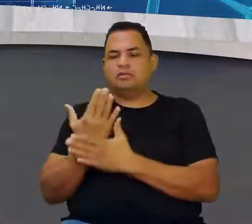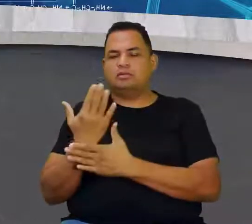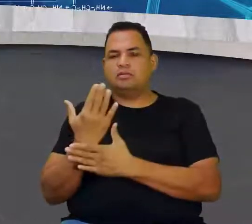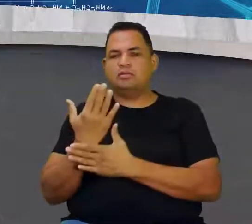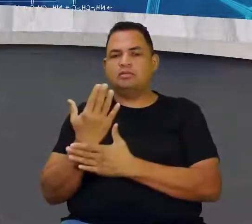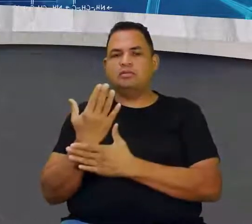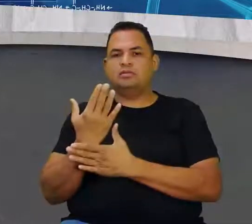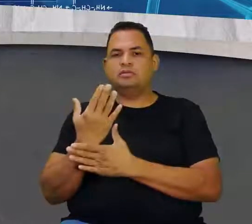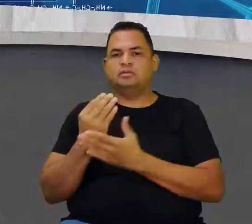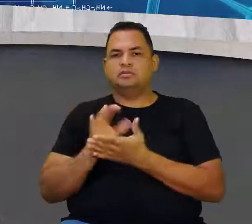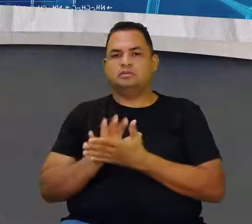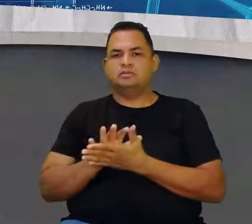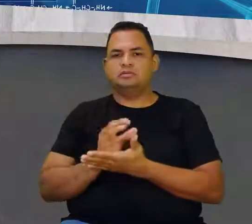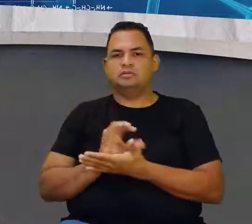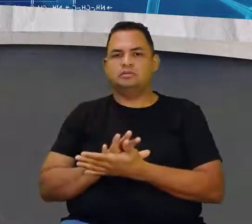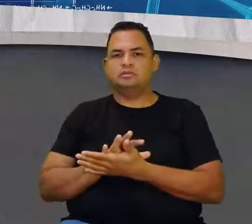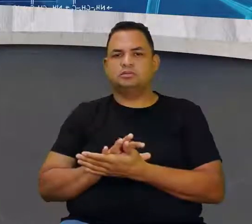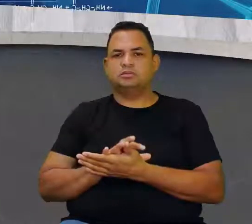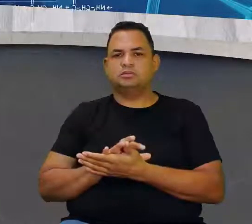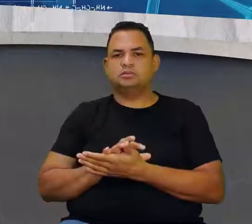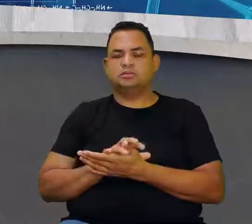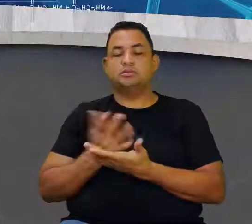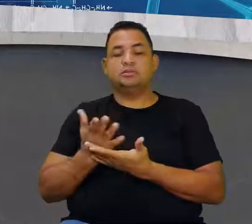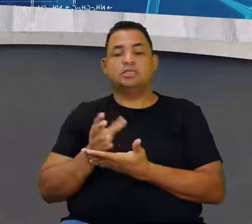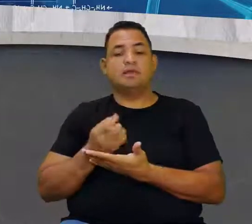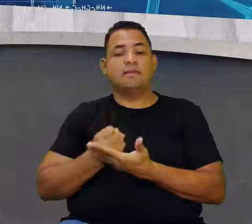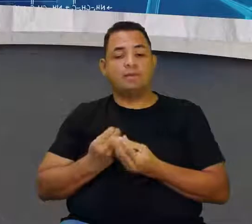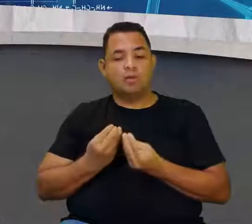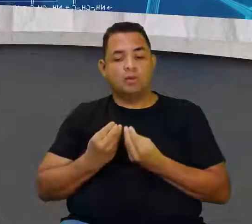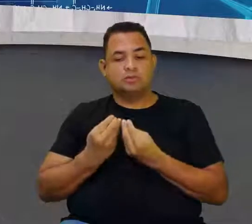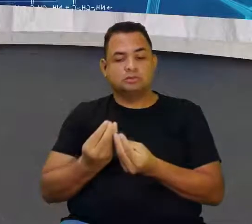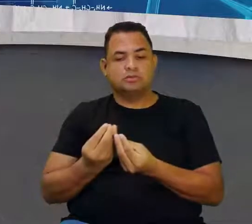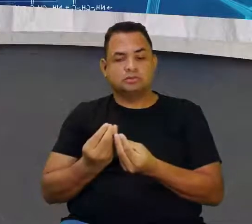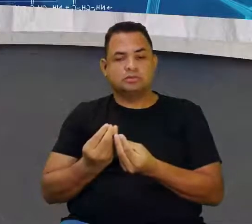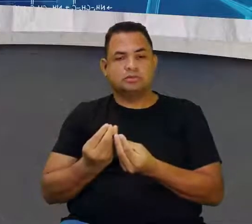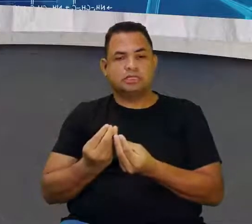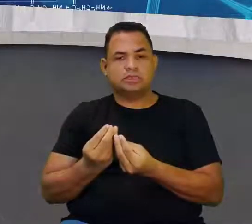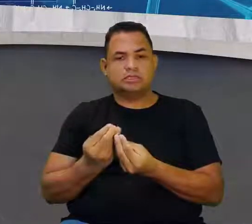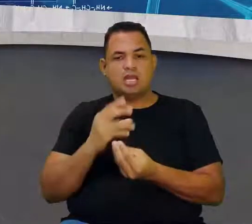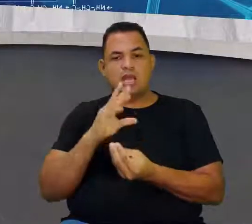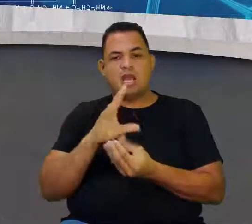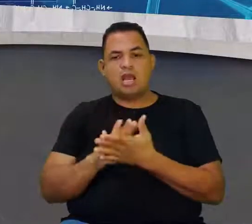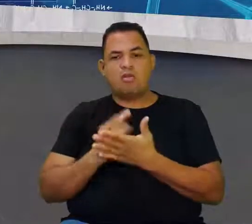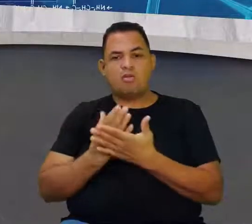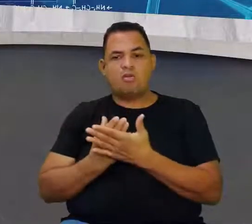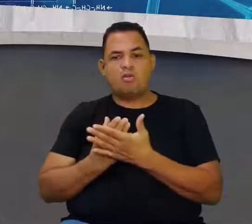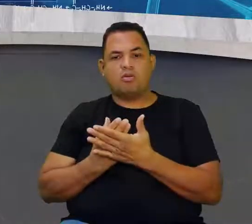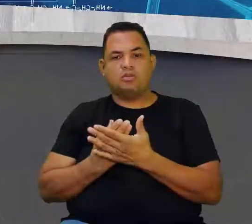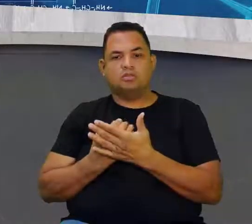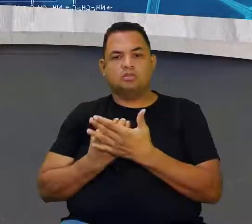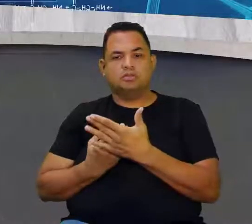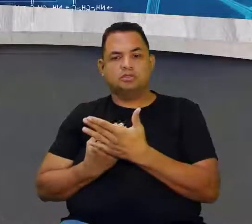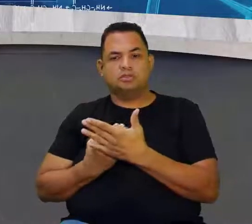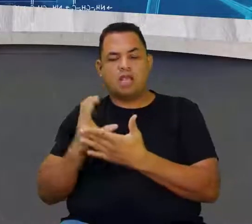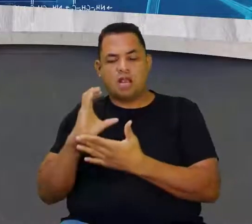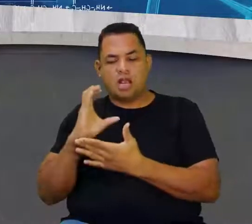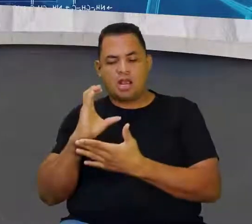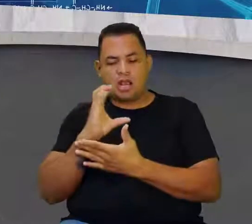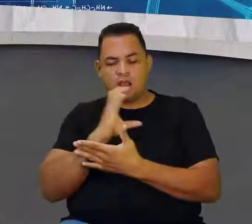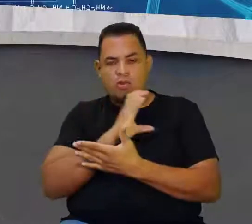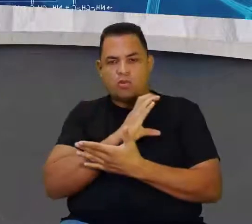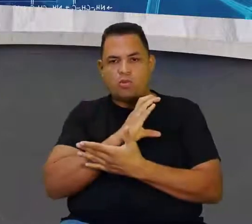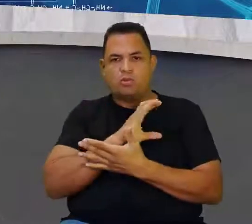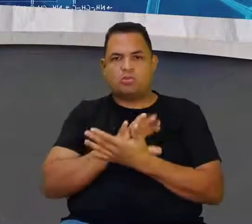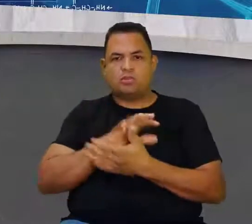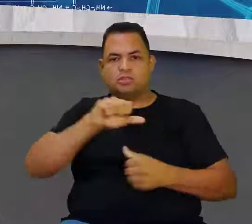gente fornece uma quantidade X de energia para aquela água, para que ela possa sair do estado líquido e ir para o